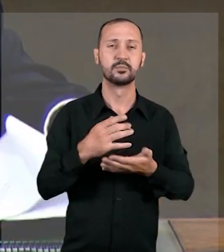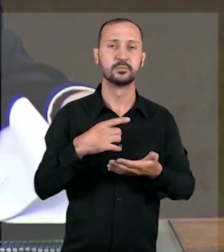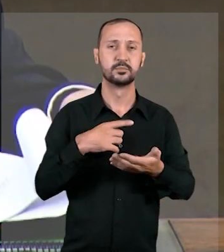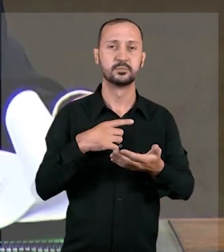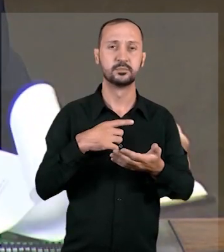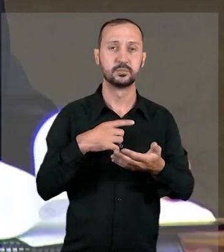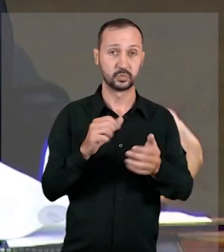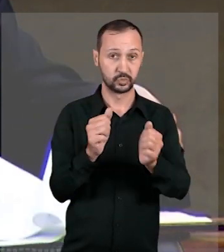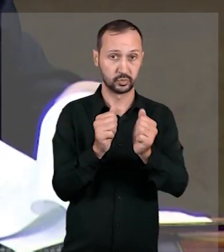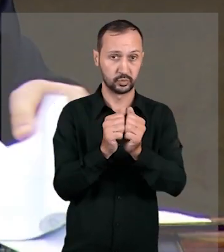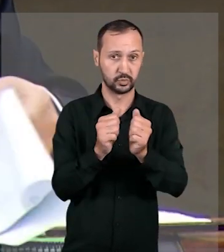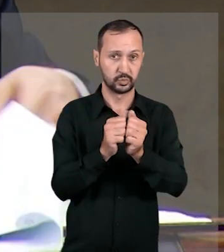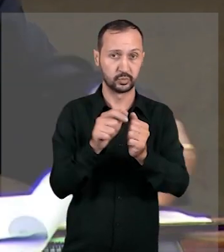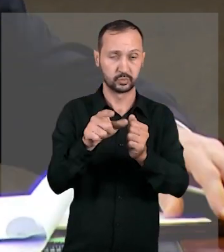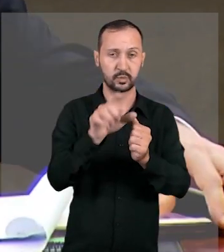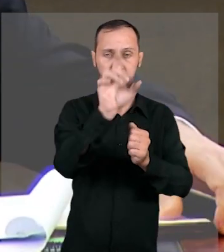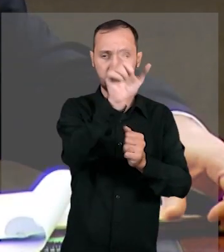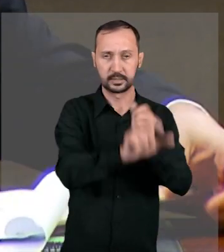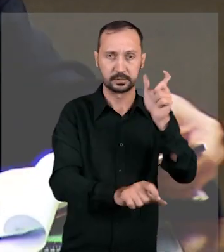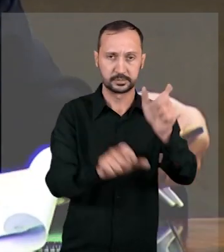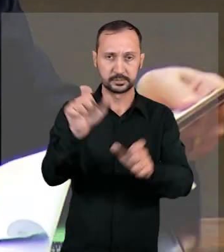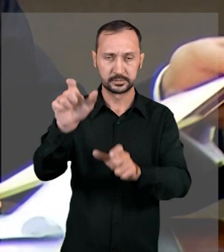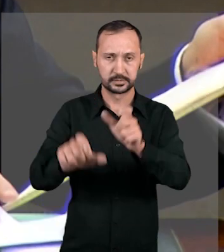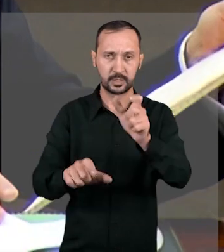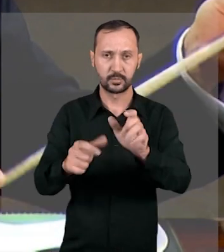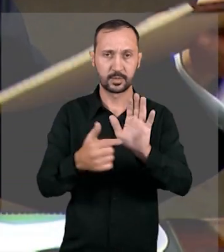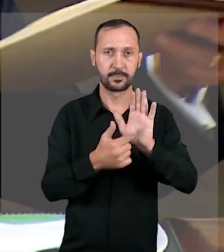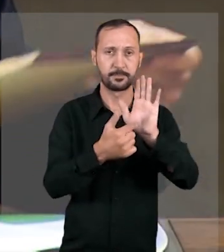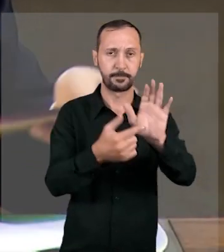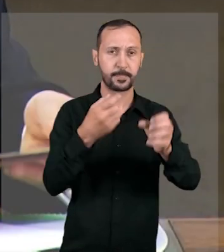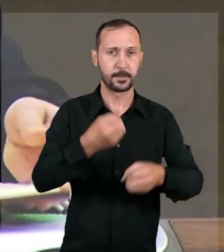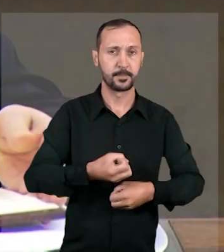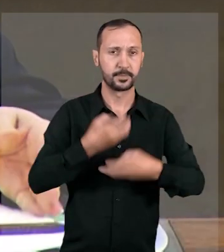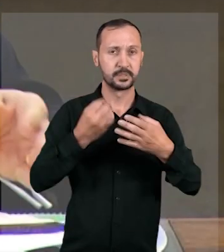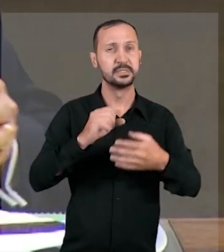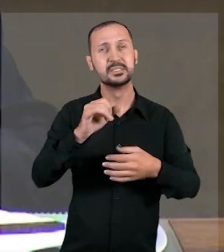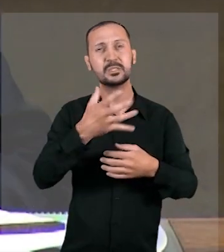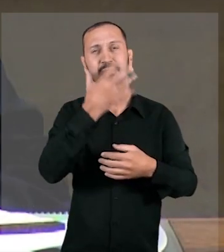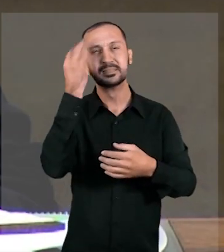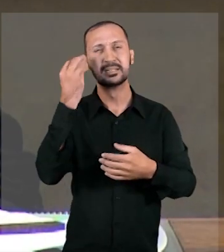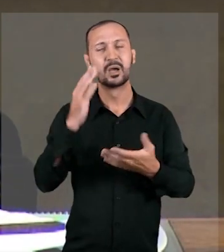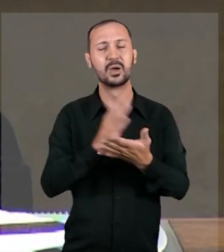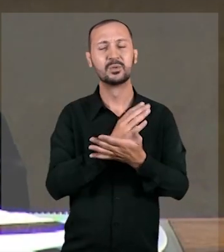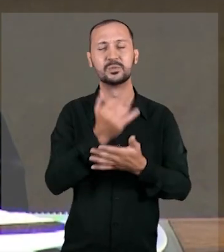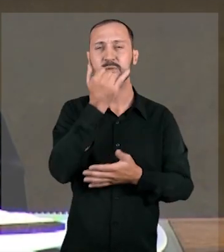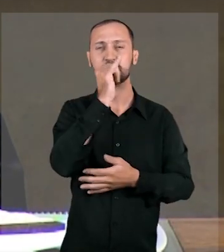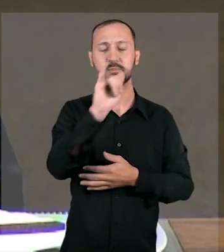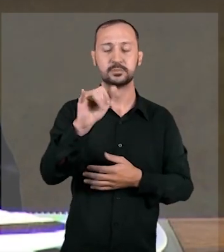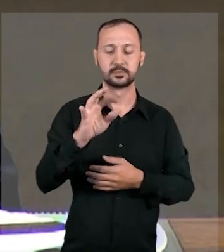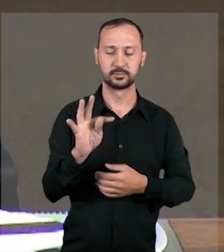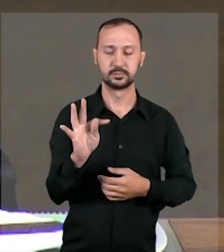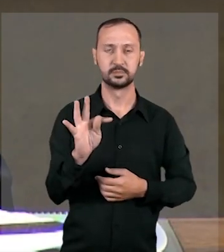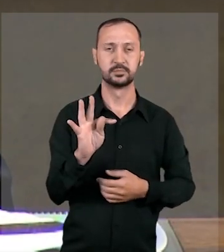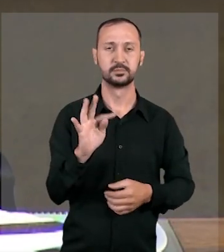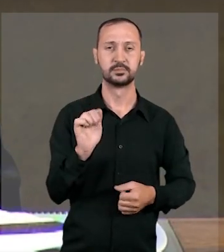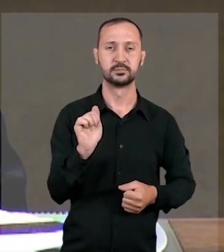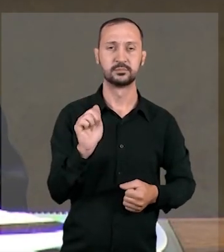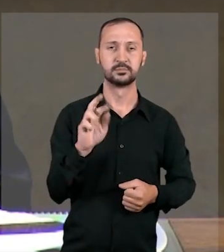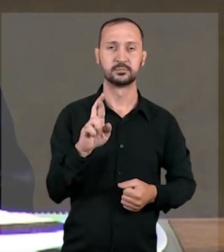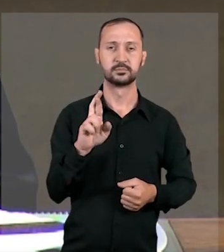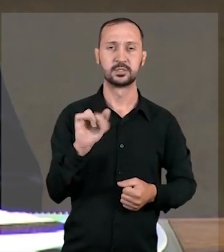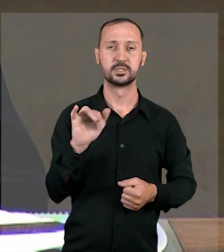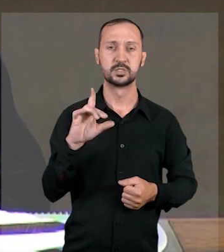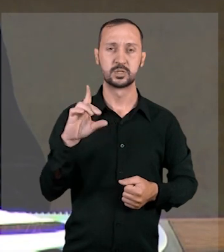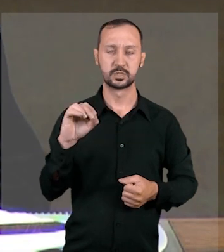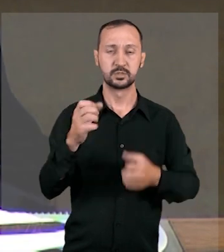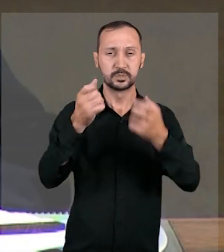algumas, inclusive com os seus autores, e me penitencio se tiver escapado algum, mas Tarcísio